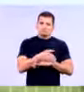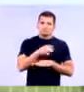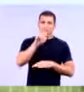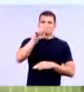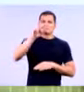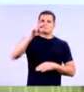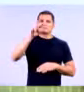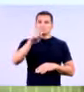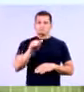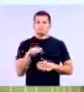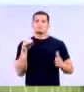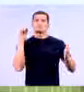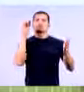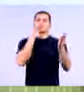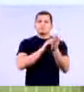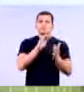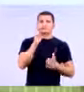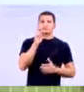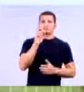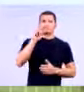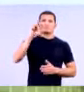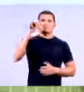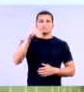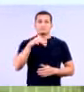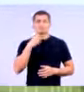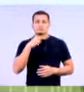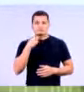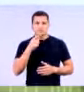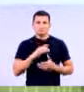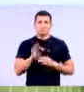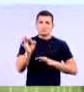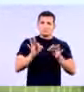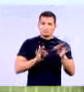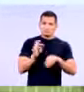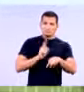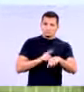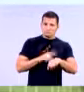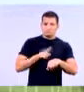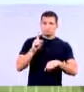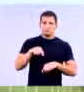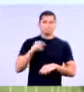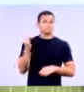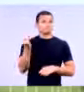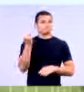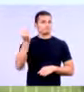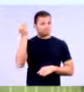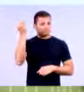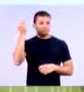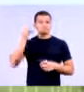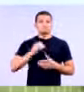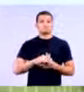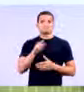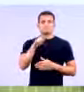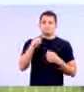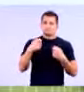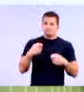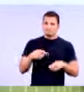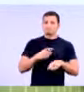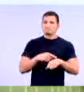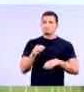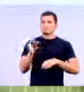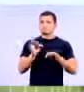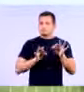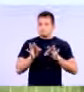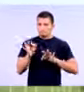dúvidas. A organização do tempo é primorosa para esse fim. Então você deve organizar-se de